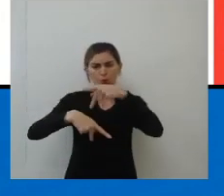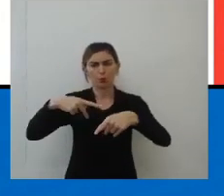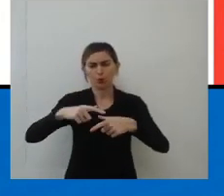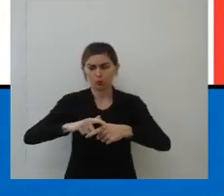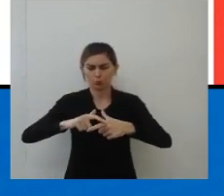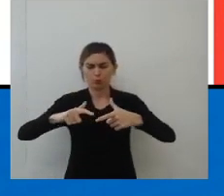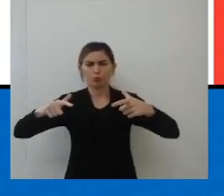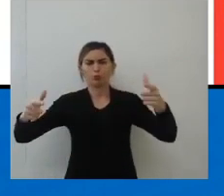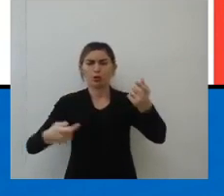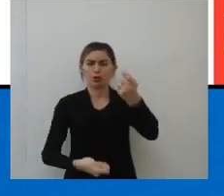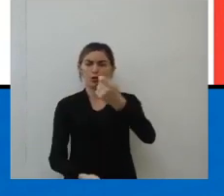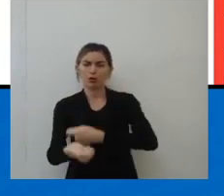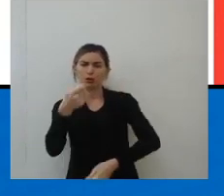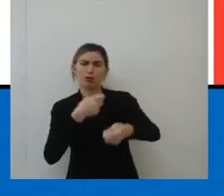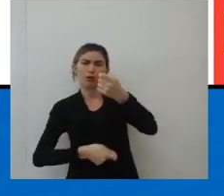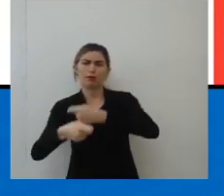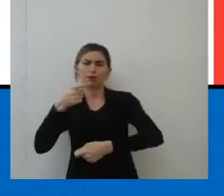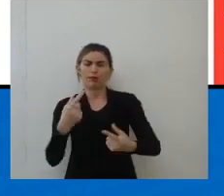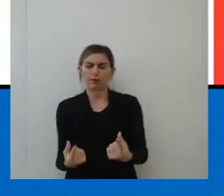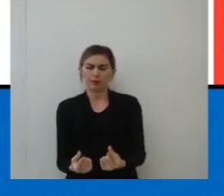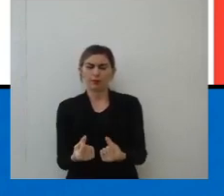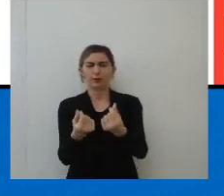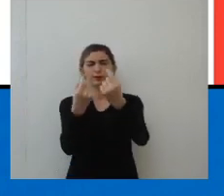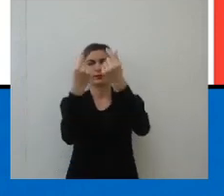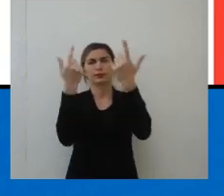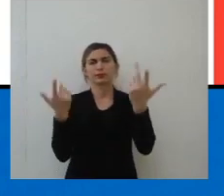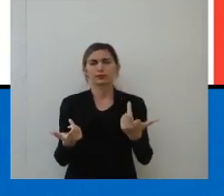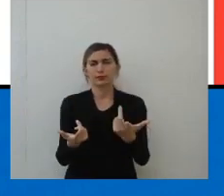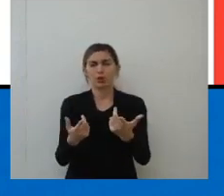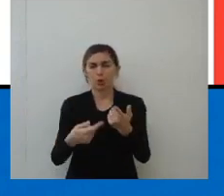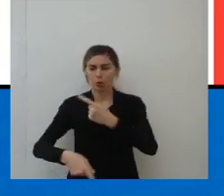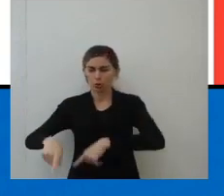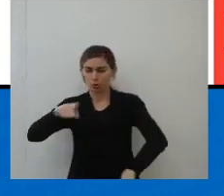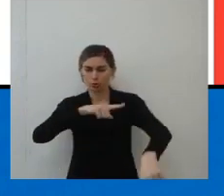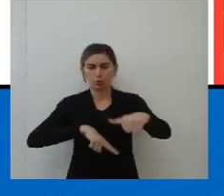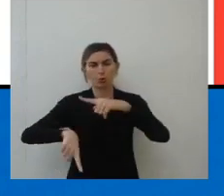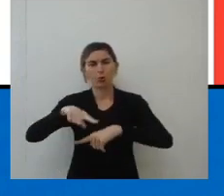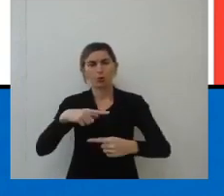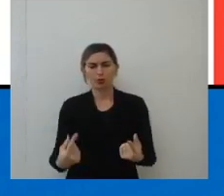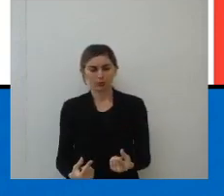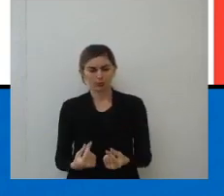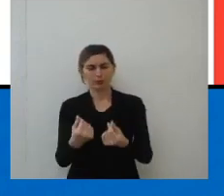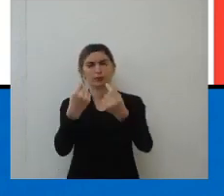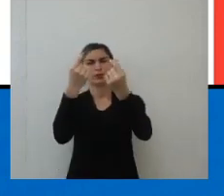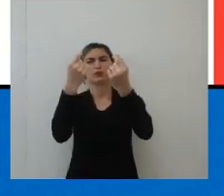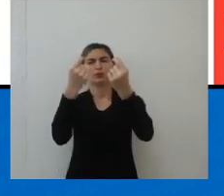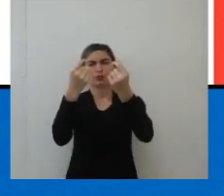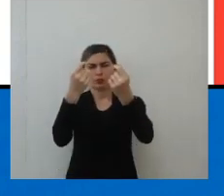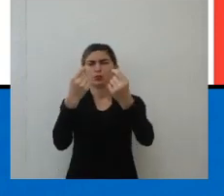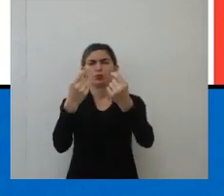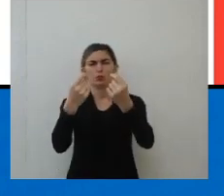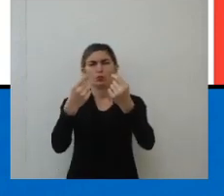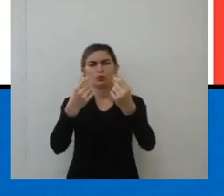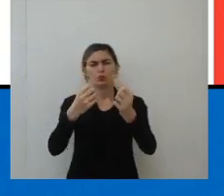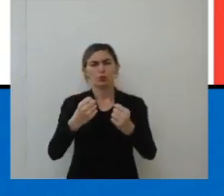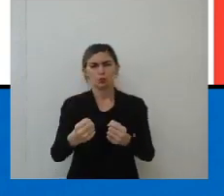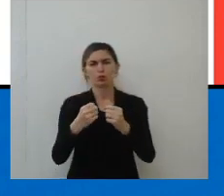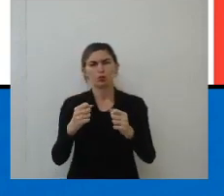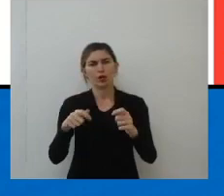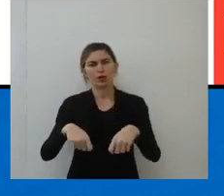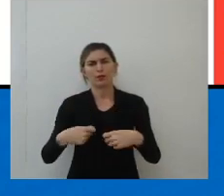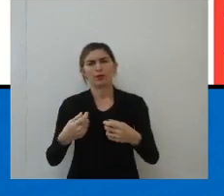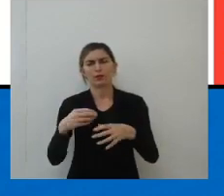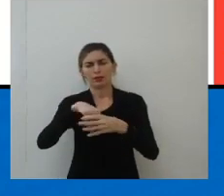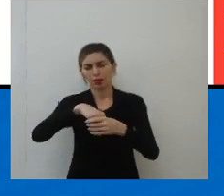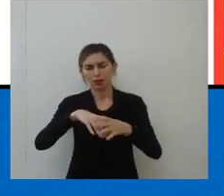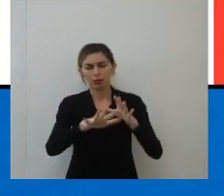grandes mercados de produção de capitais. Então elas têm um domínio econômico substancial, né, dentro